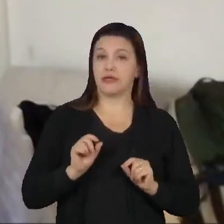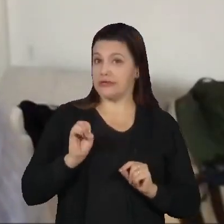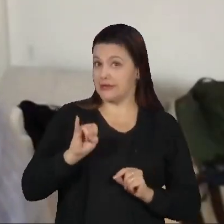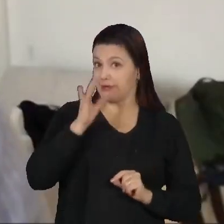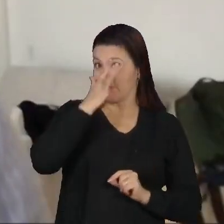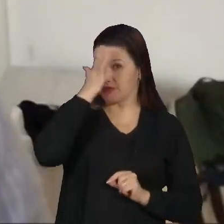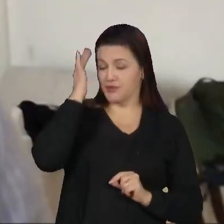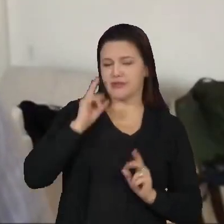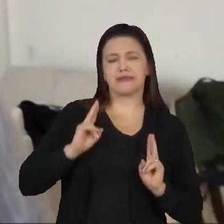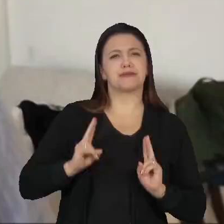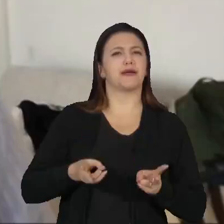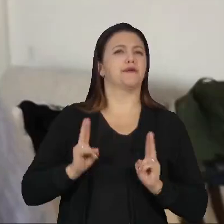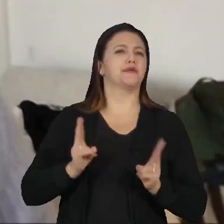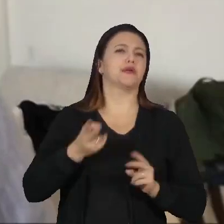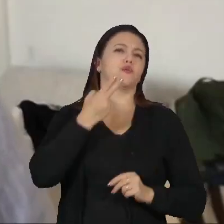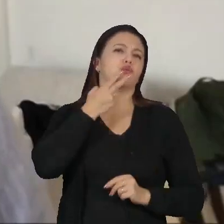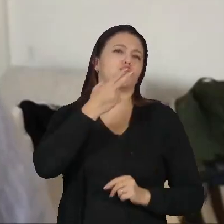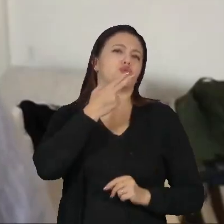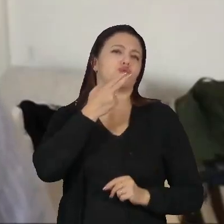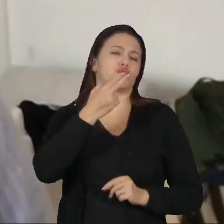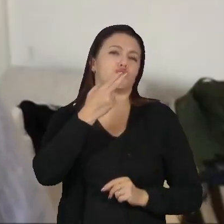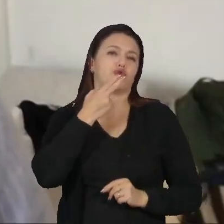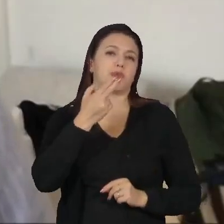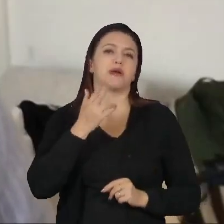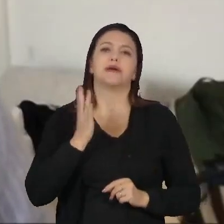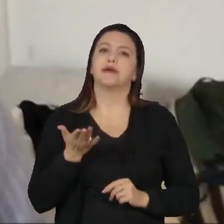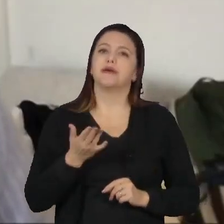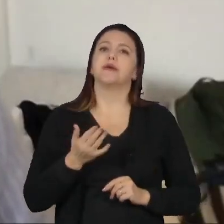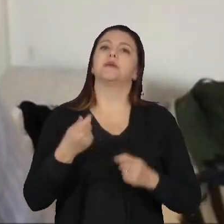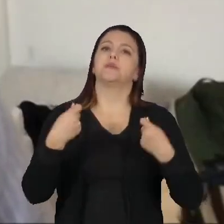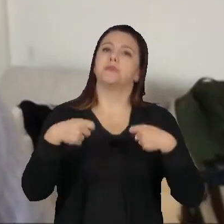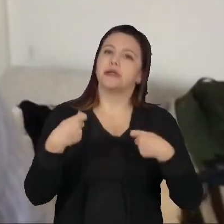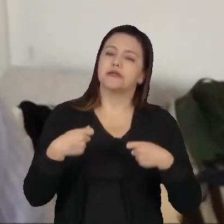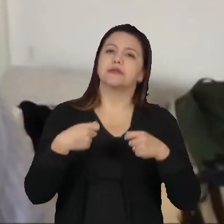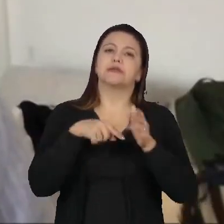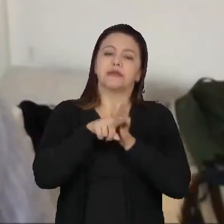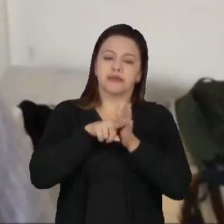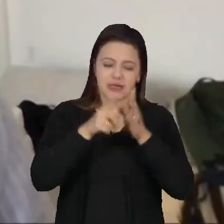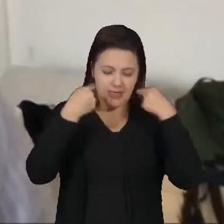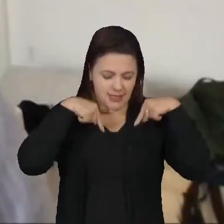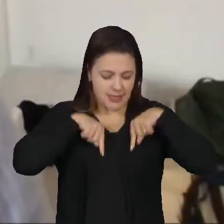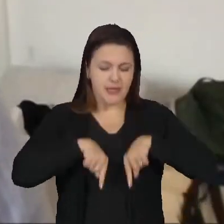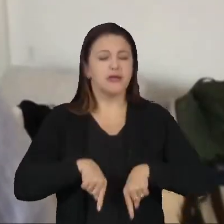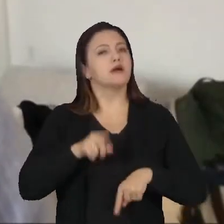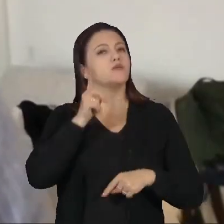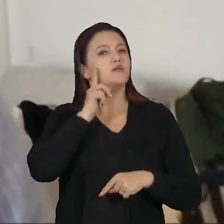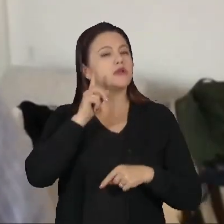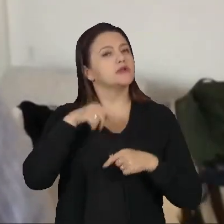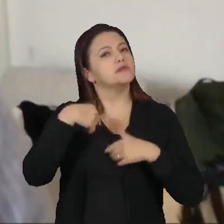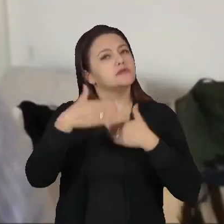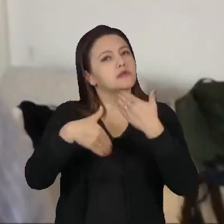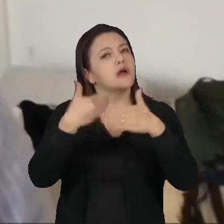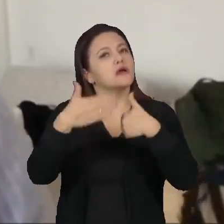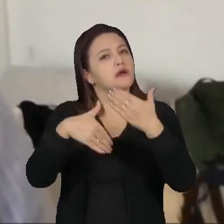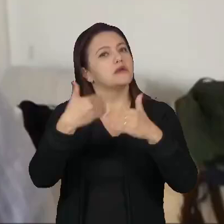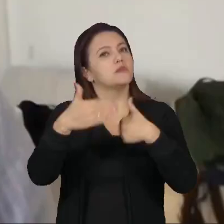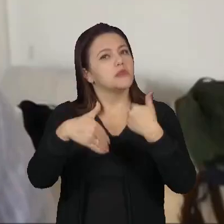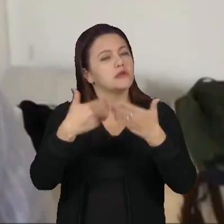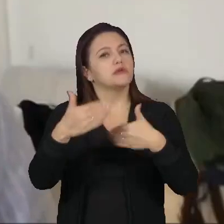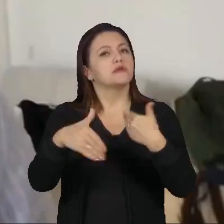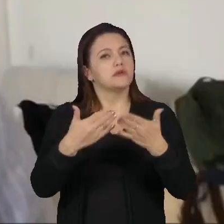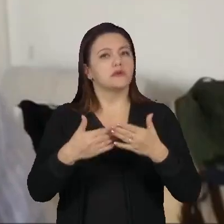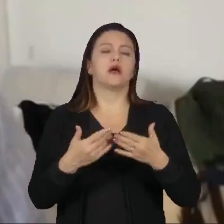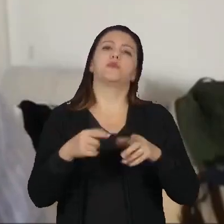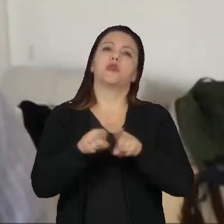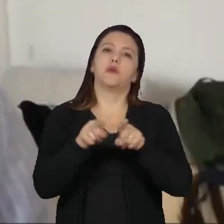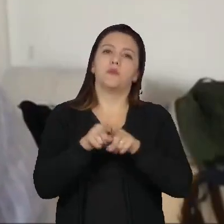fumou, para quem já tem esse fator de risco, é basicamente fazer exames de rotina e incluir exames de rotina, fazer exames